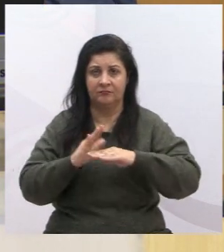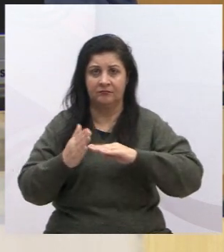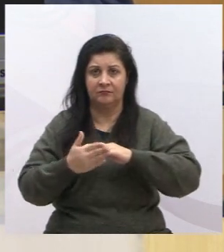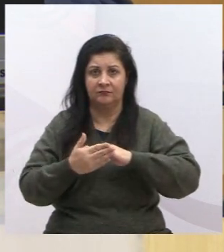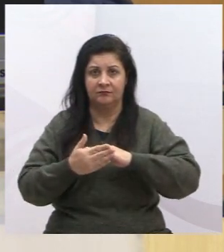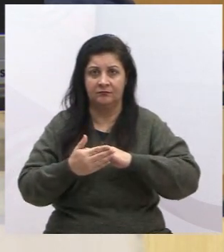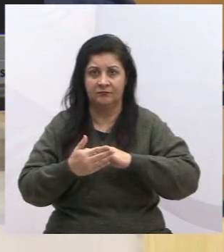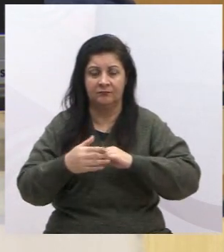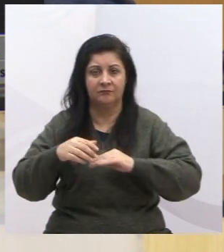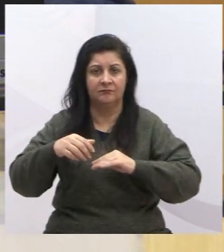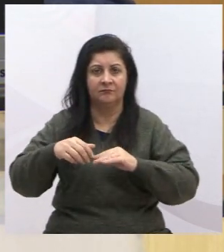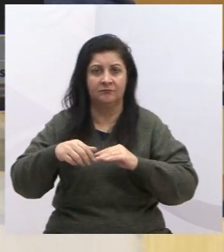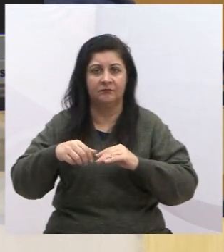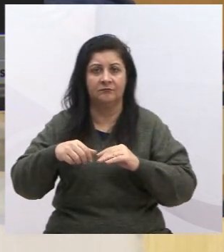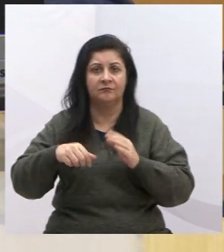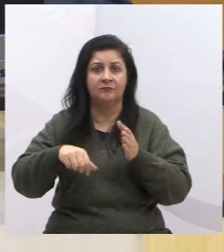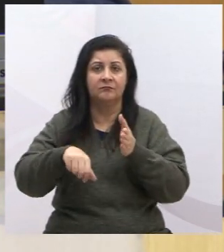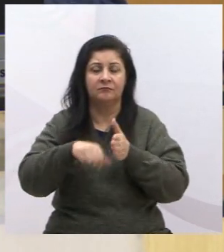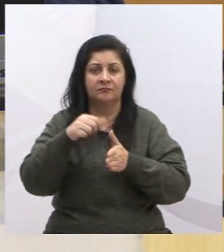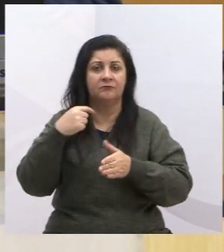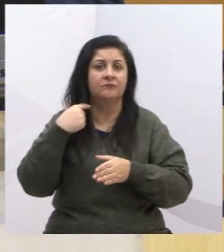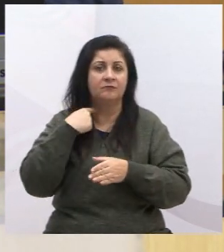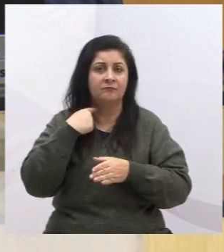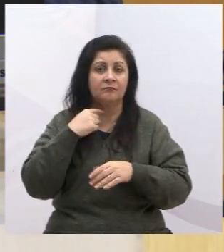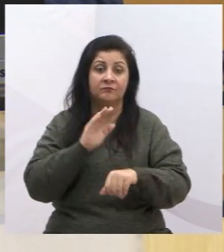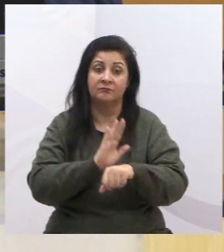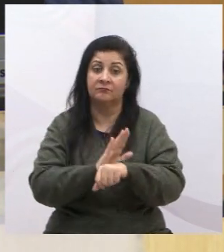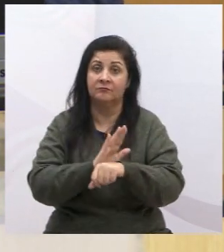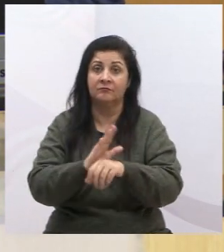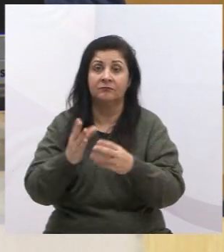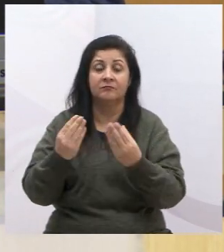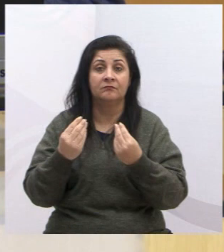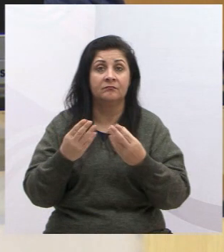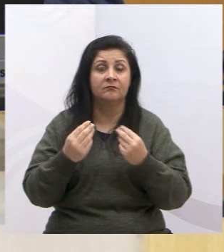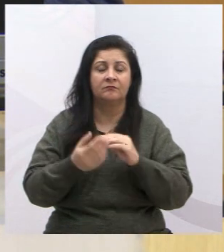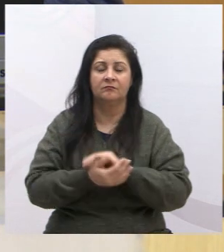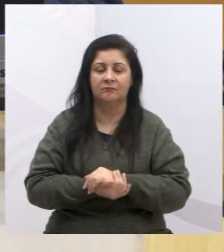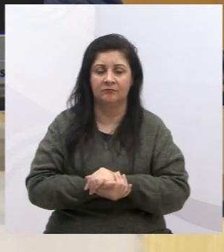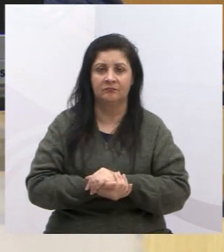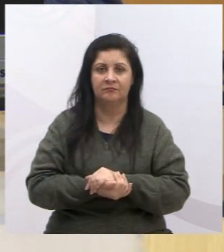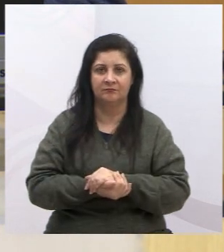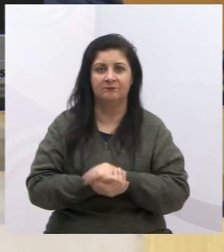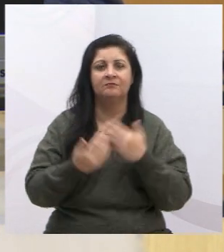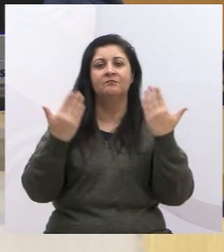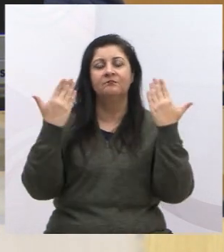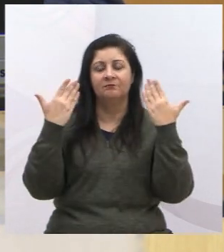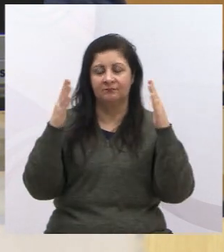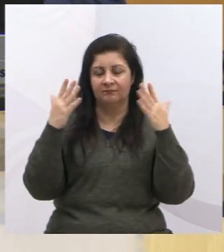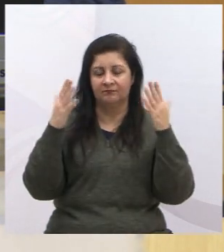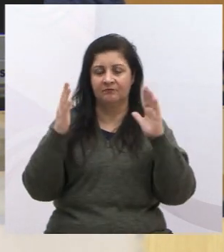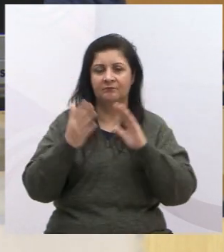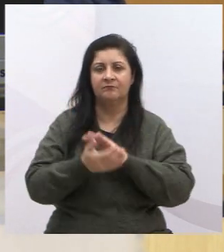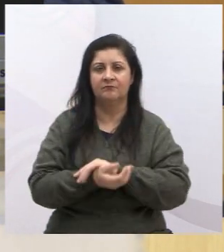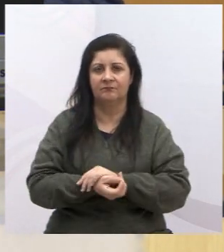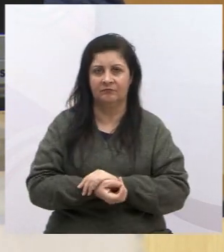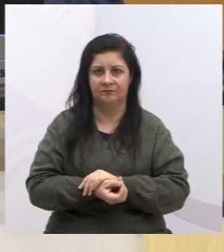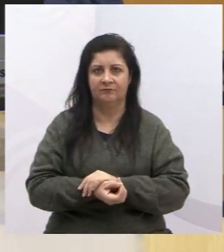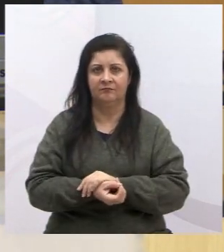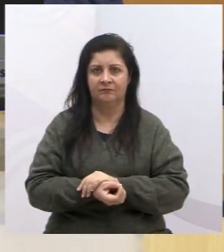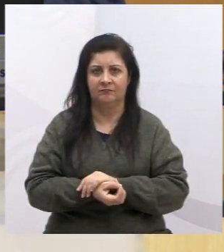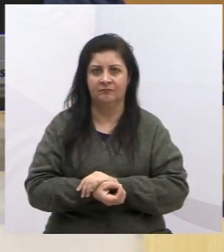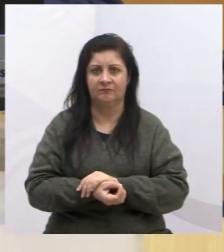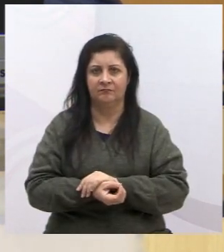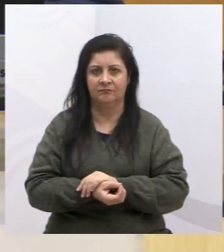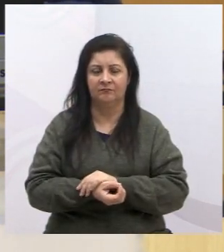vai ajudar muito, favorecendo o povo ali do Alvorada. Enfim, parabéns aí pelo pedido. E como disse o